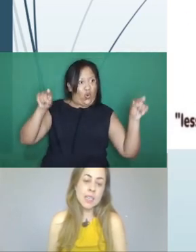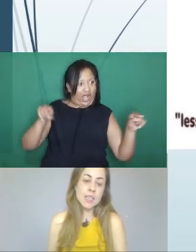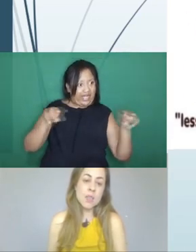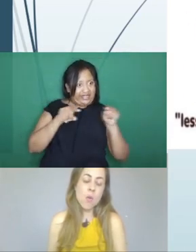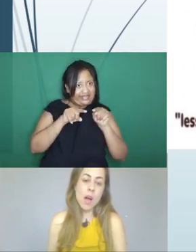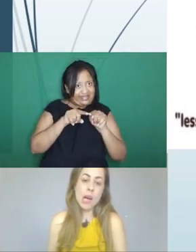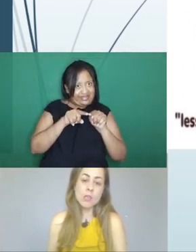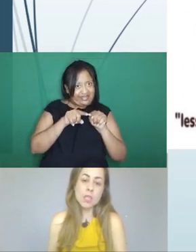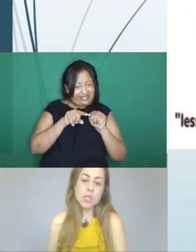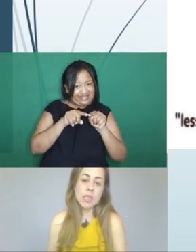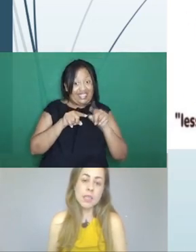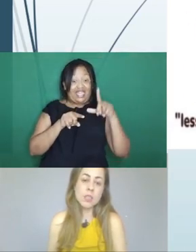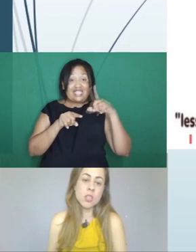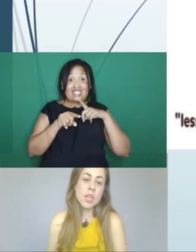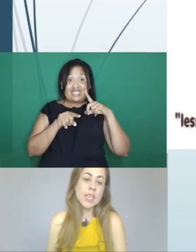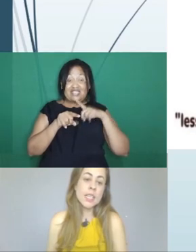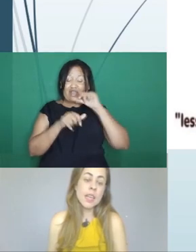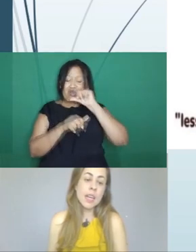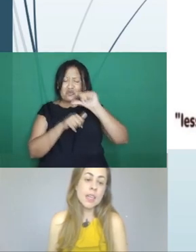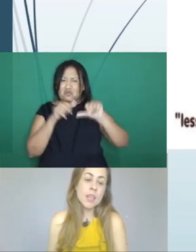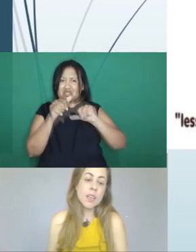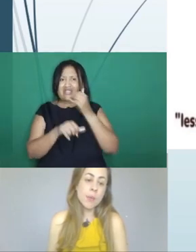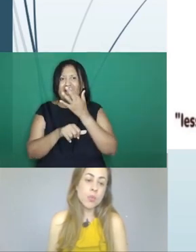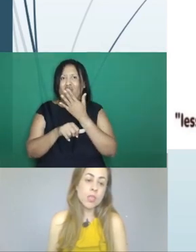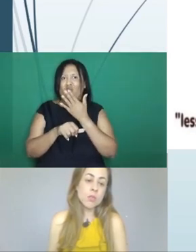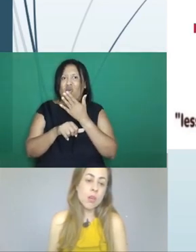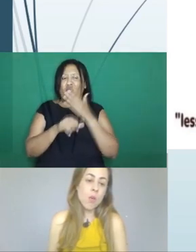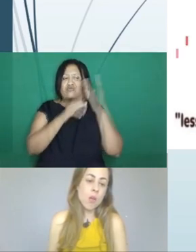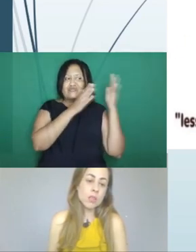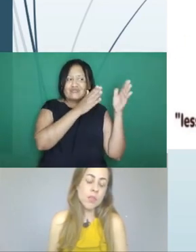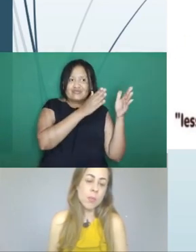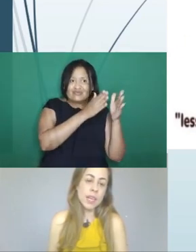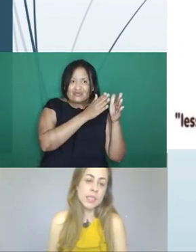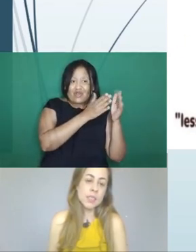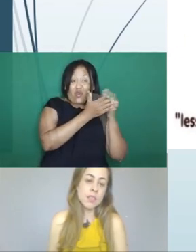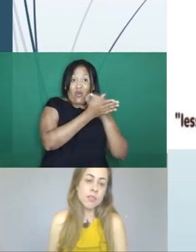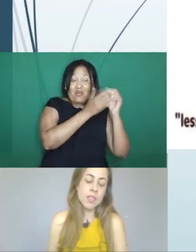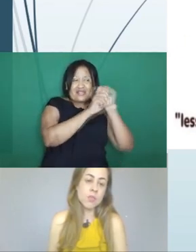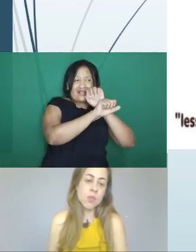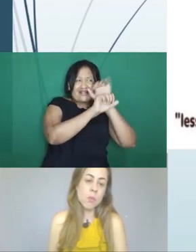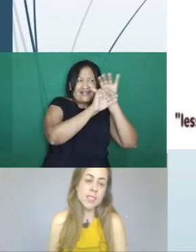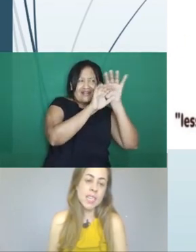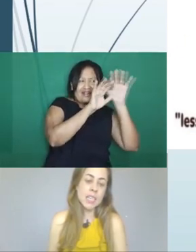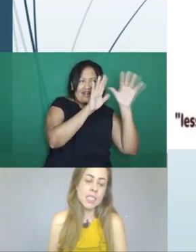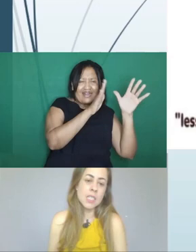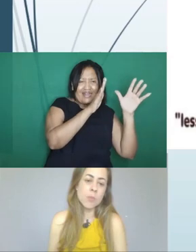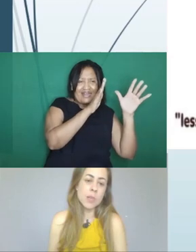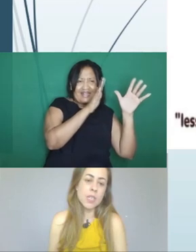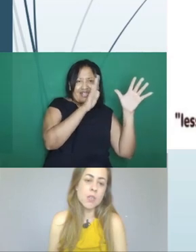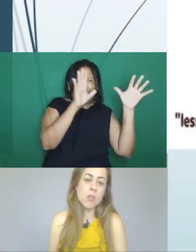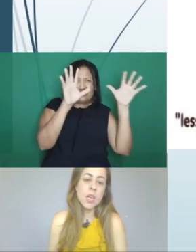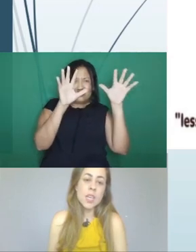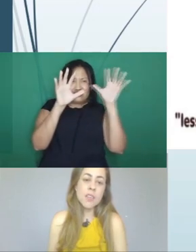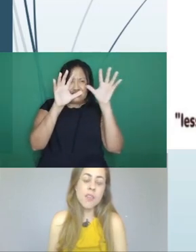aqui né esse quadro aqui grande que tem que vai mudando a cor de forma gradativa ele vem de uma cor mais clarinha